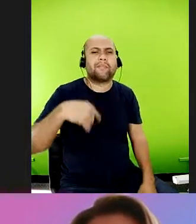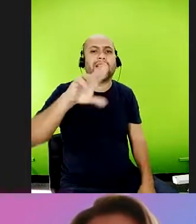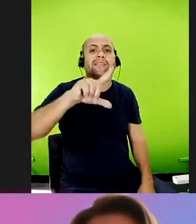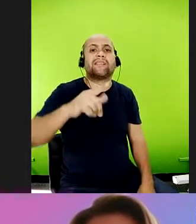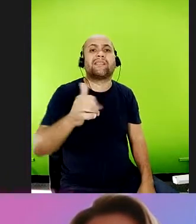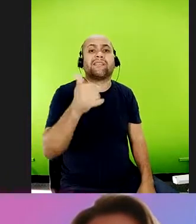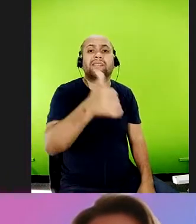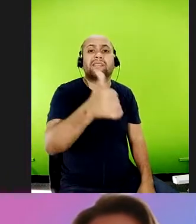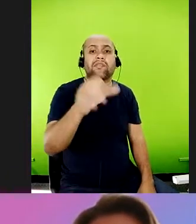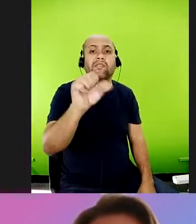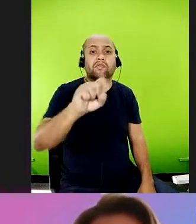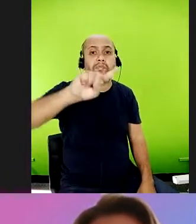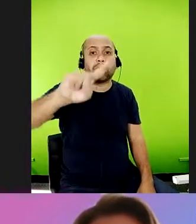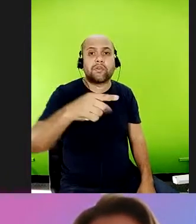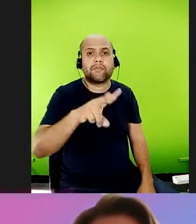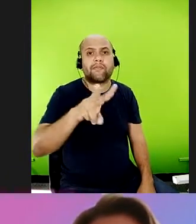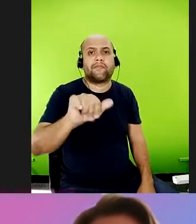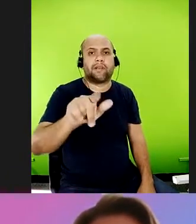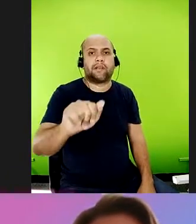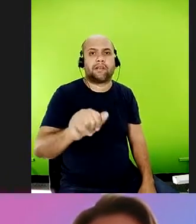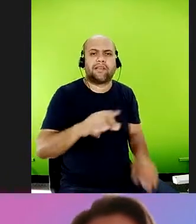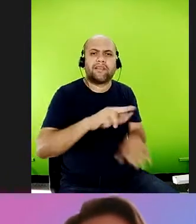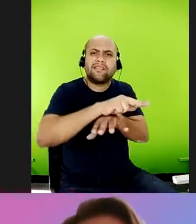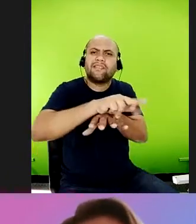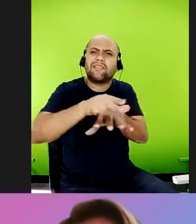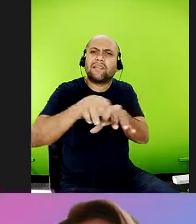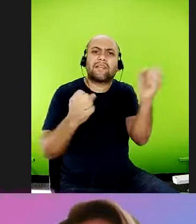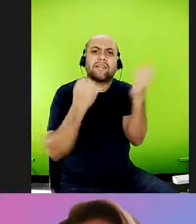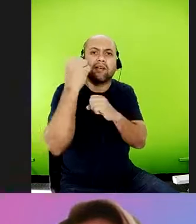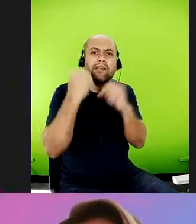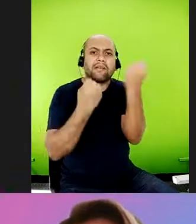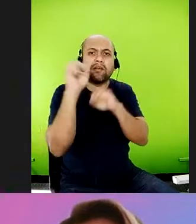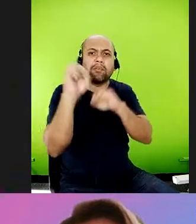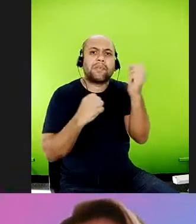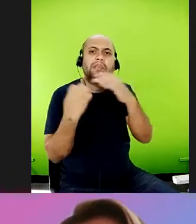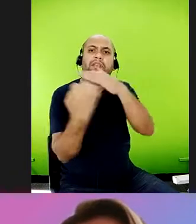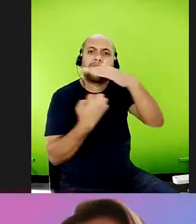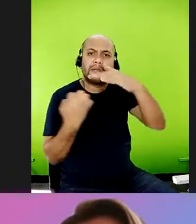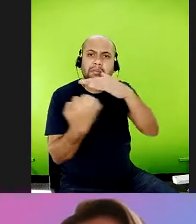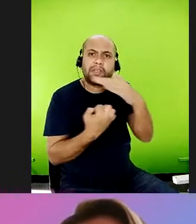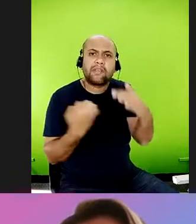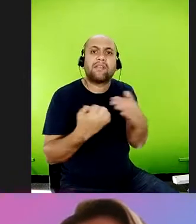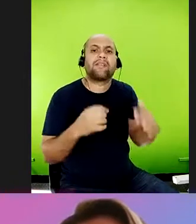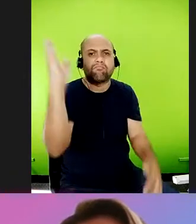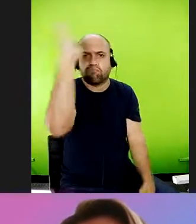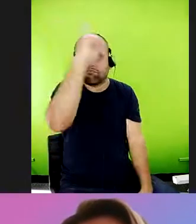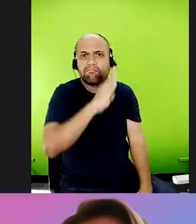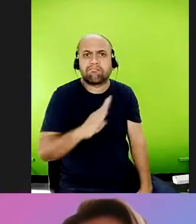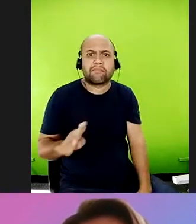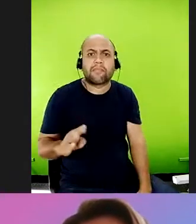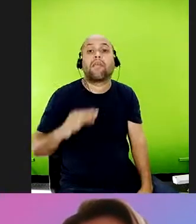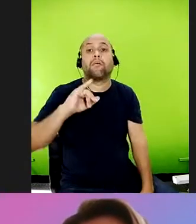vagas disponíveis na feira de diversas empresas melhores empresas de maiores do mais rápido Nacional aproveitem